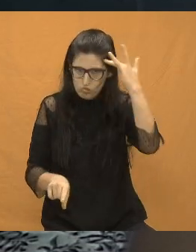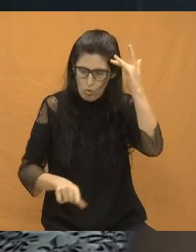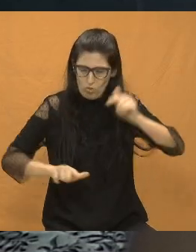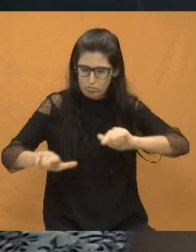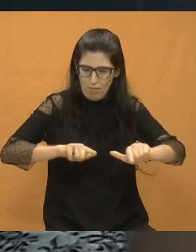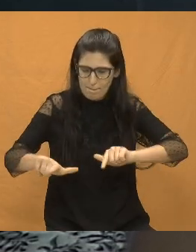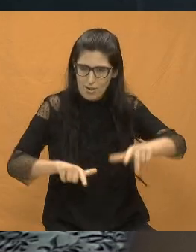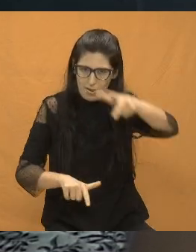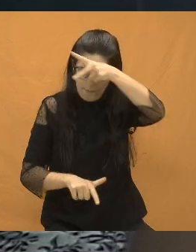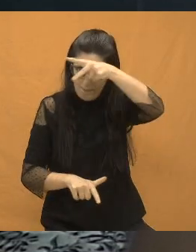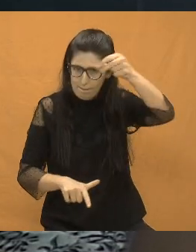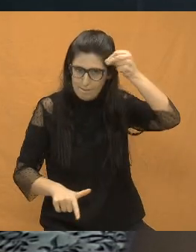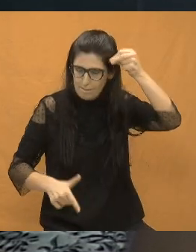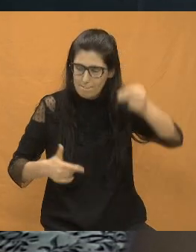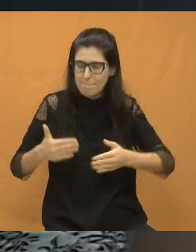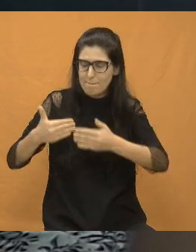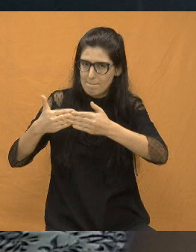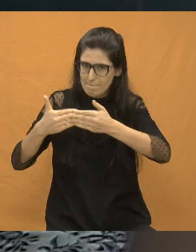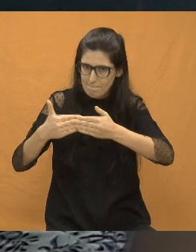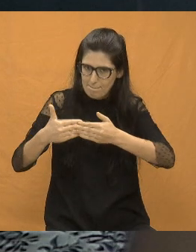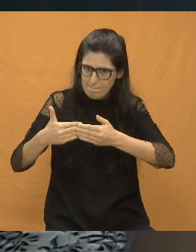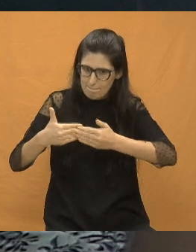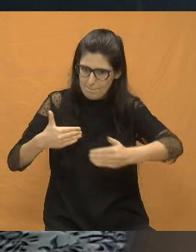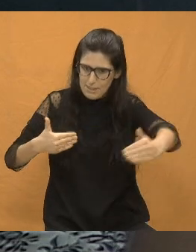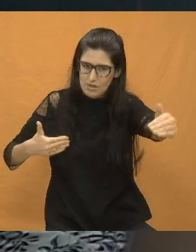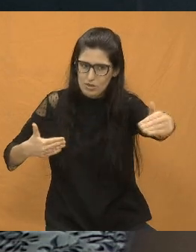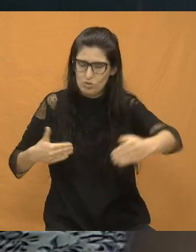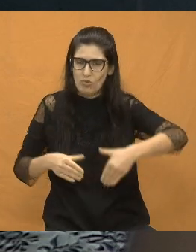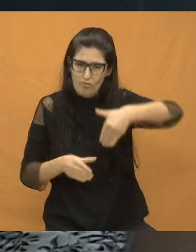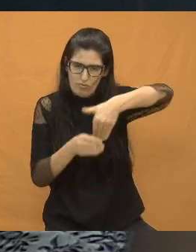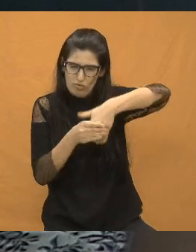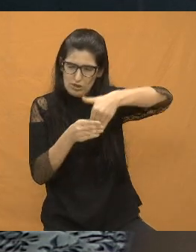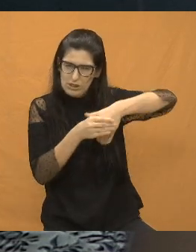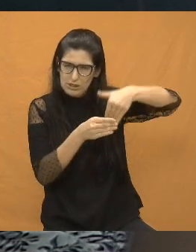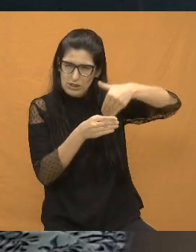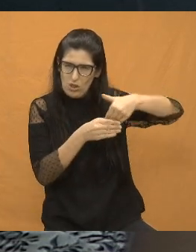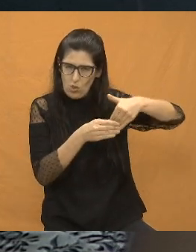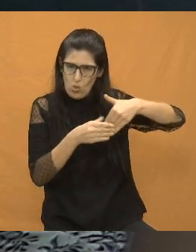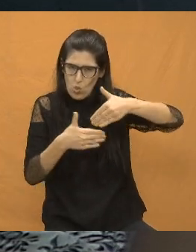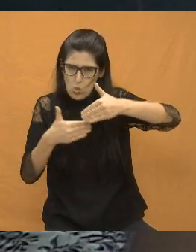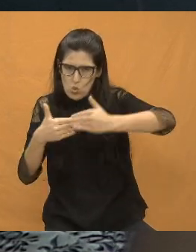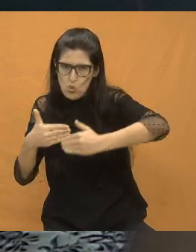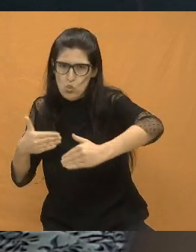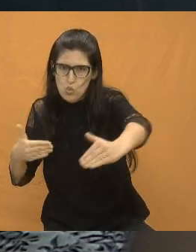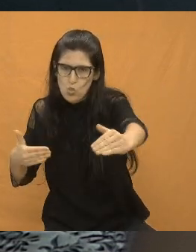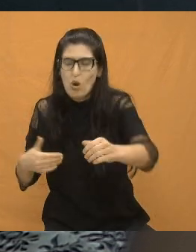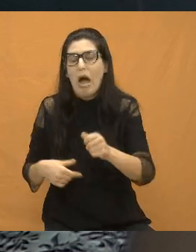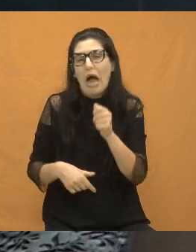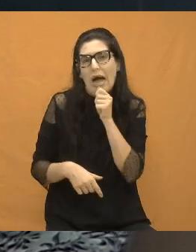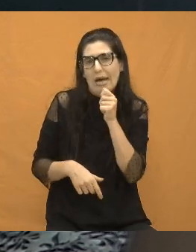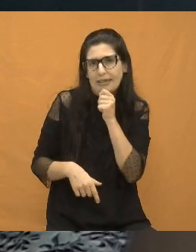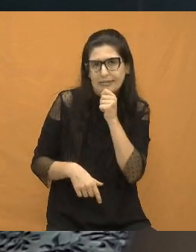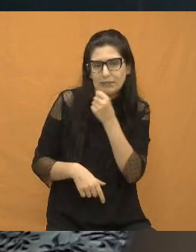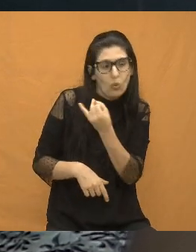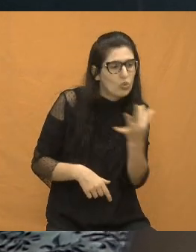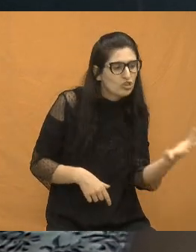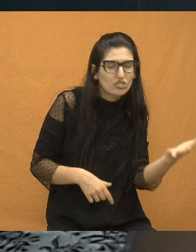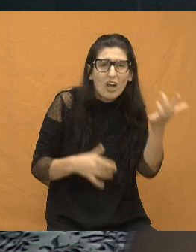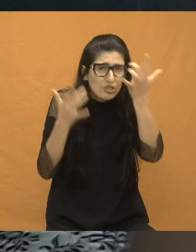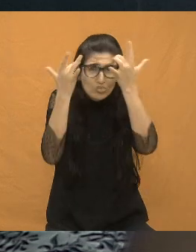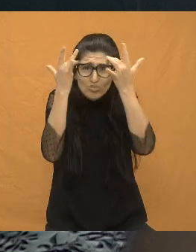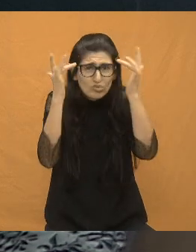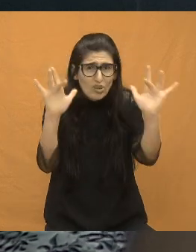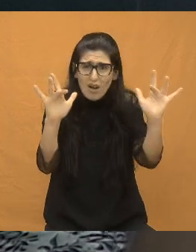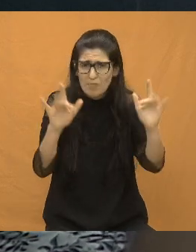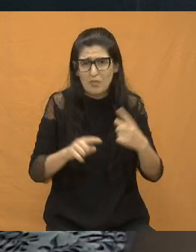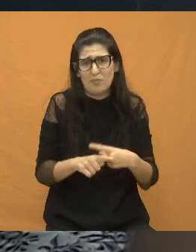período da última votação, ainda eles não haviam sido projetados no orçamento, porque não